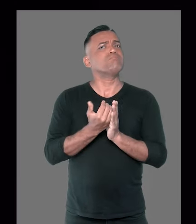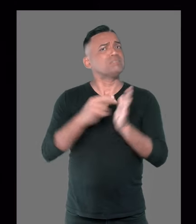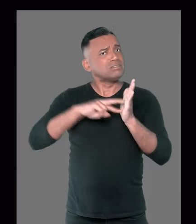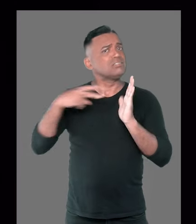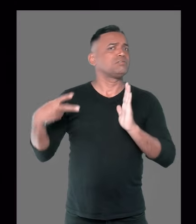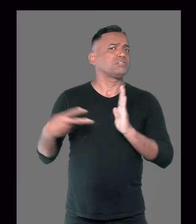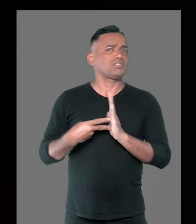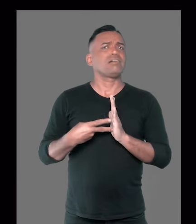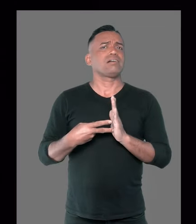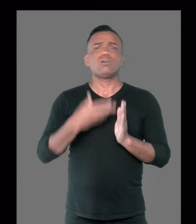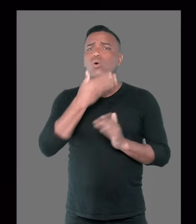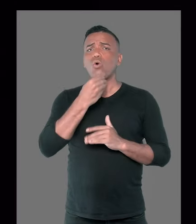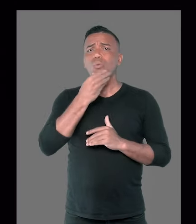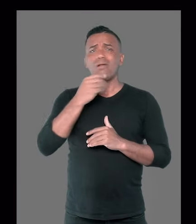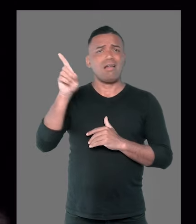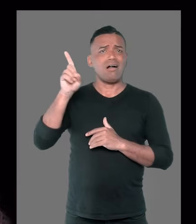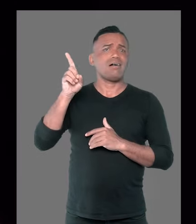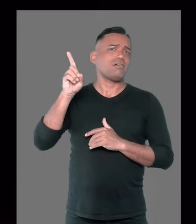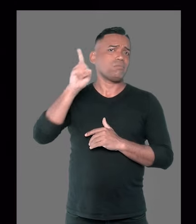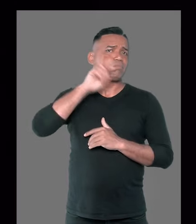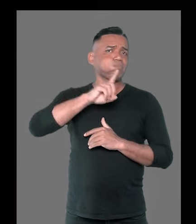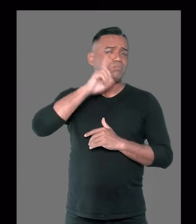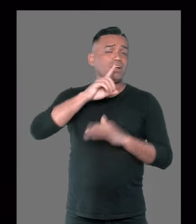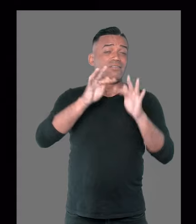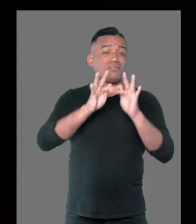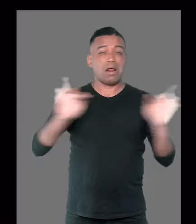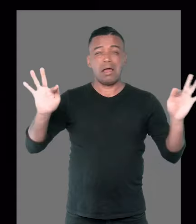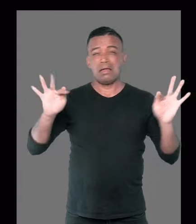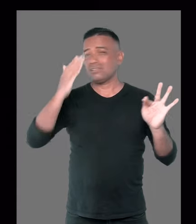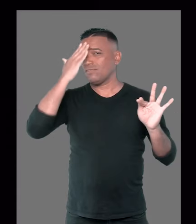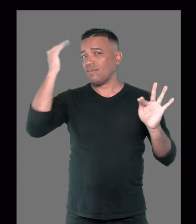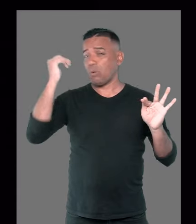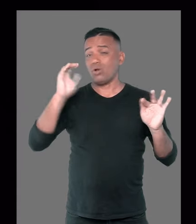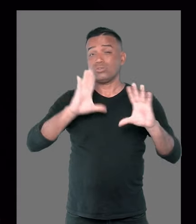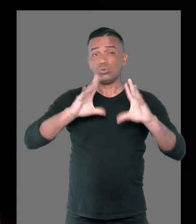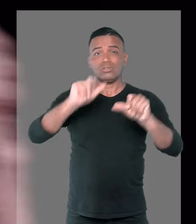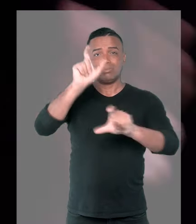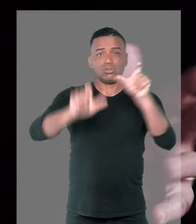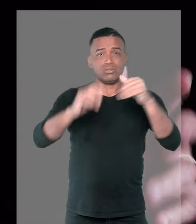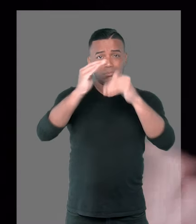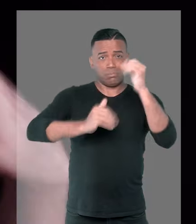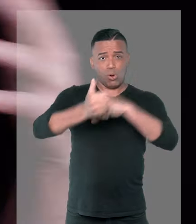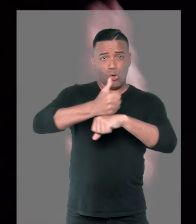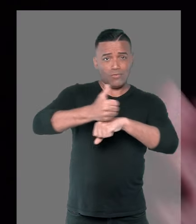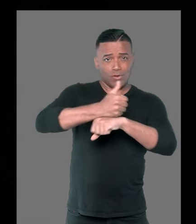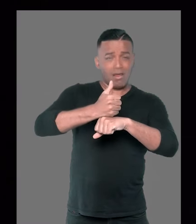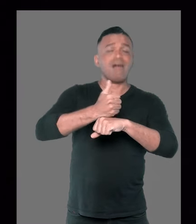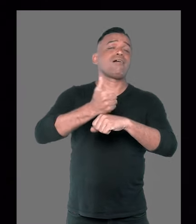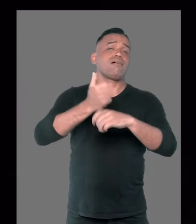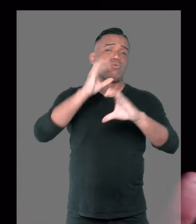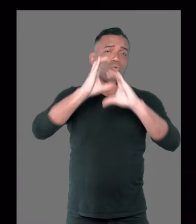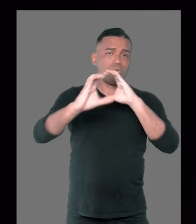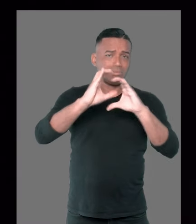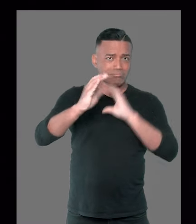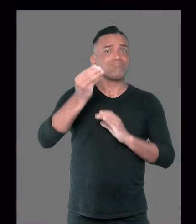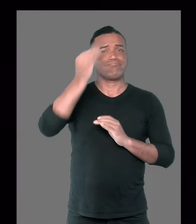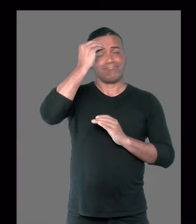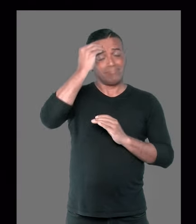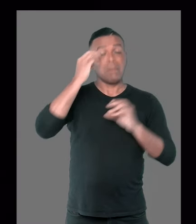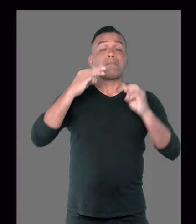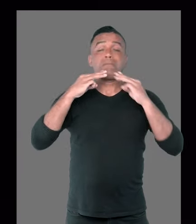o que que mar Lan diz tem a famosa frase dele que eu acho todo mundo de comunicação e entende muito melhor do que eu todo mundo de